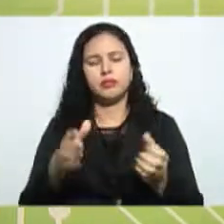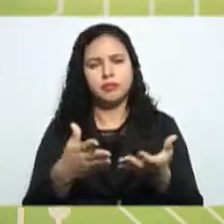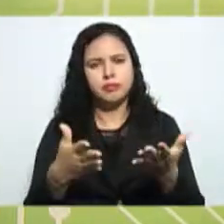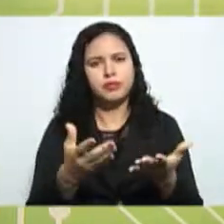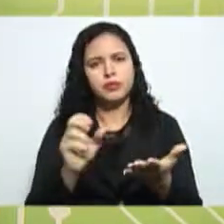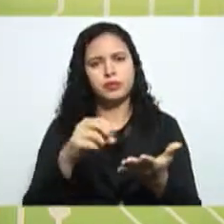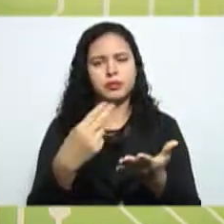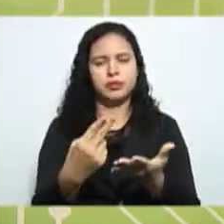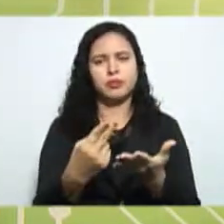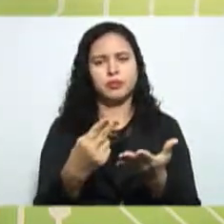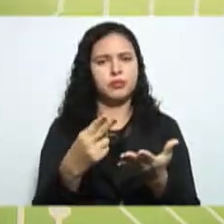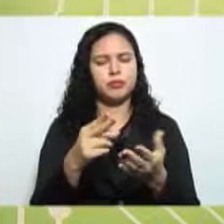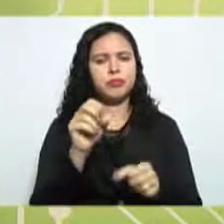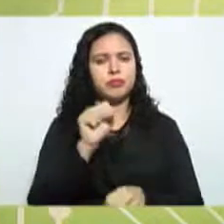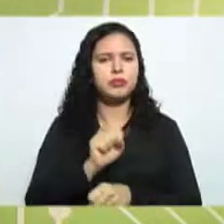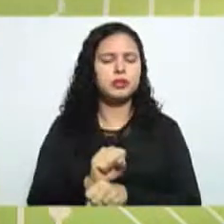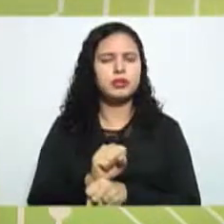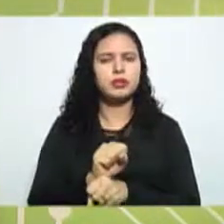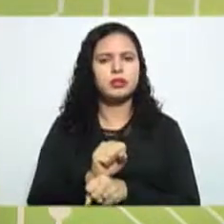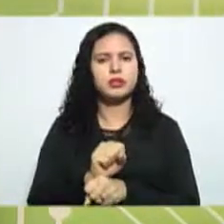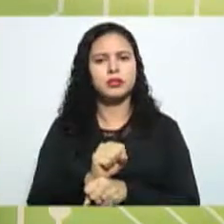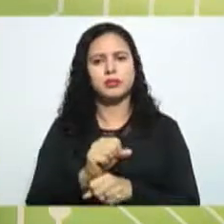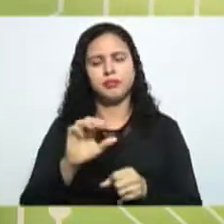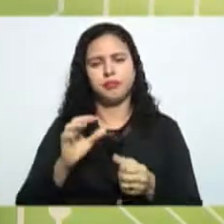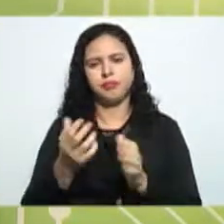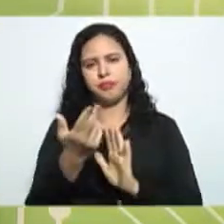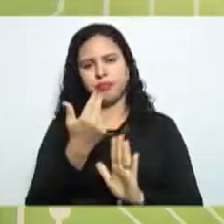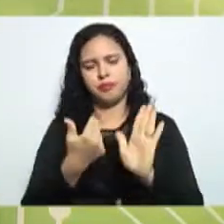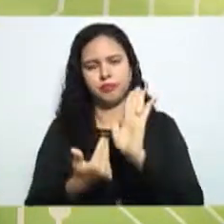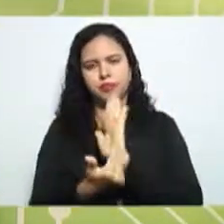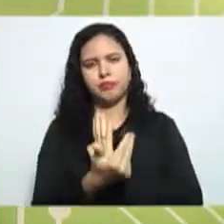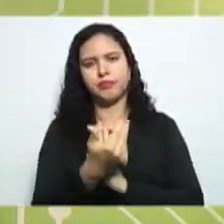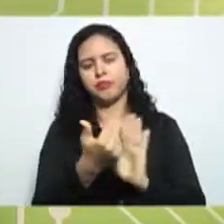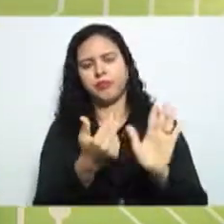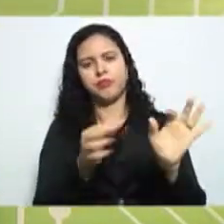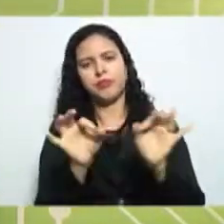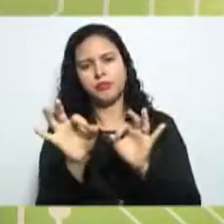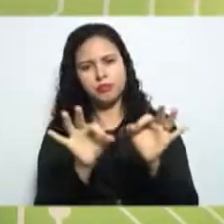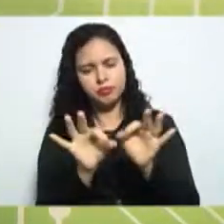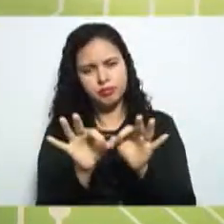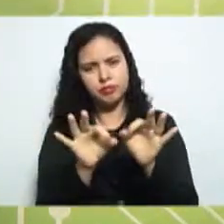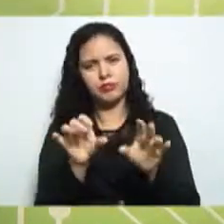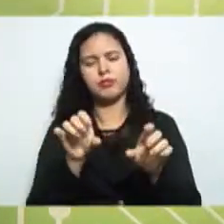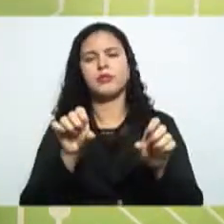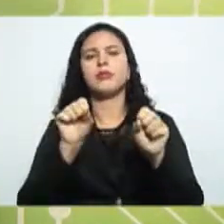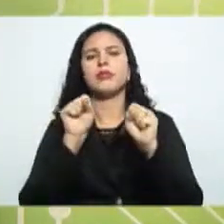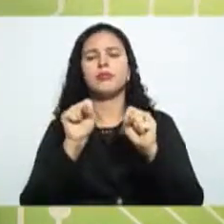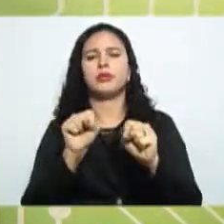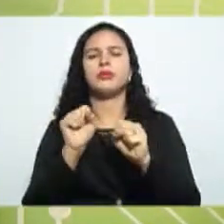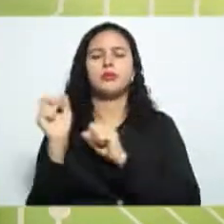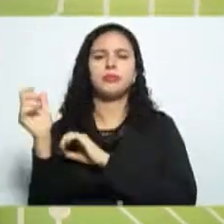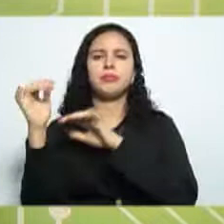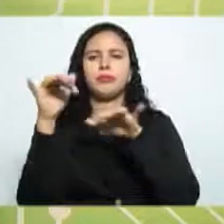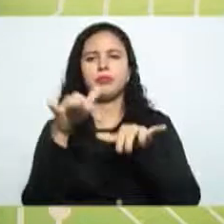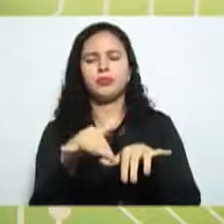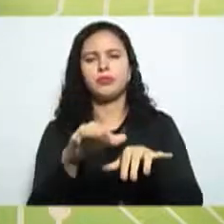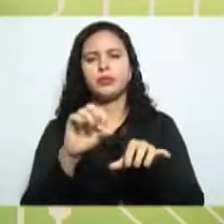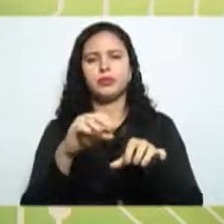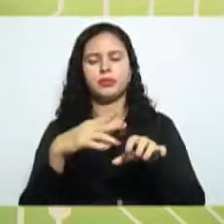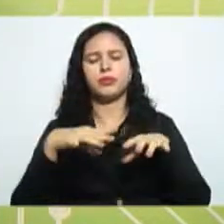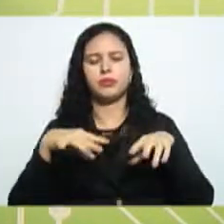incentivos e freios, pode ser com mapas, com planejamento. A gente pode estar falando de ações de migração, ações de